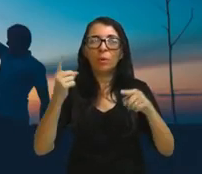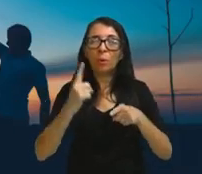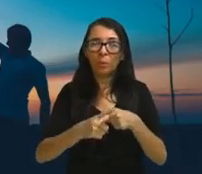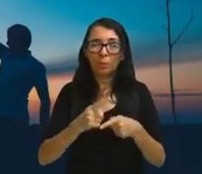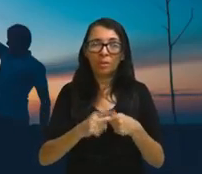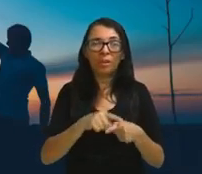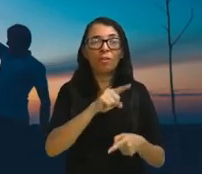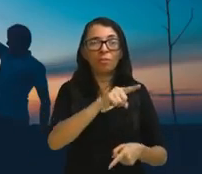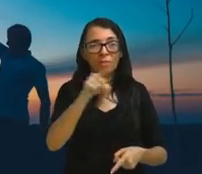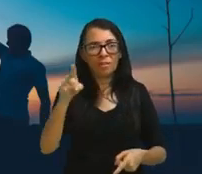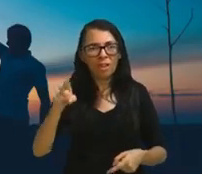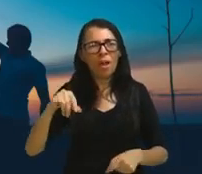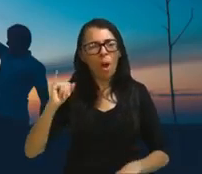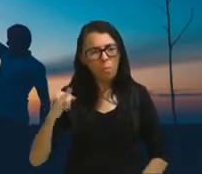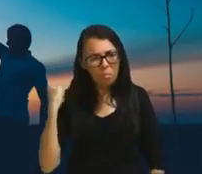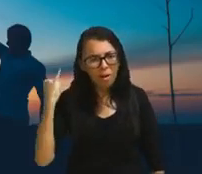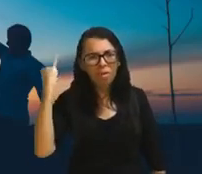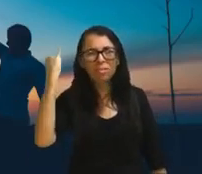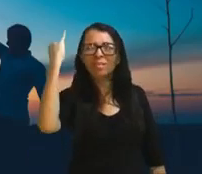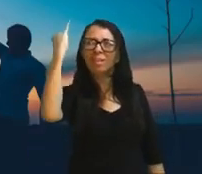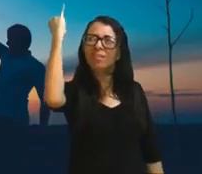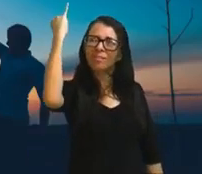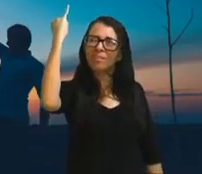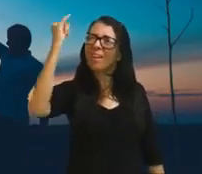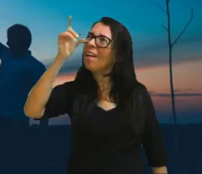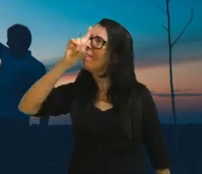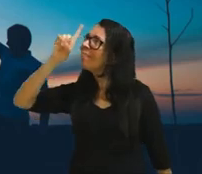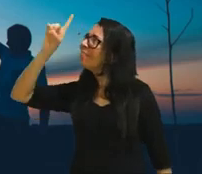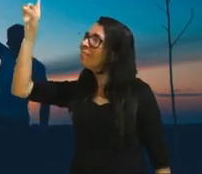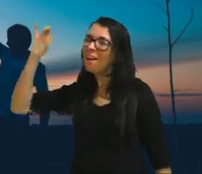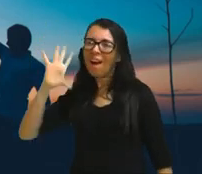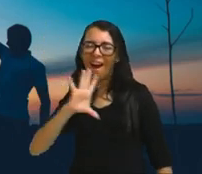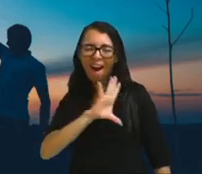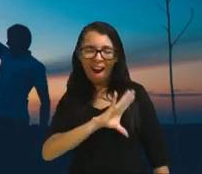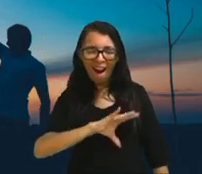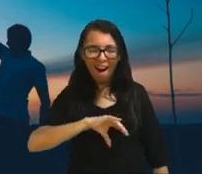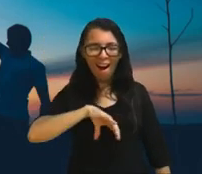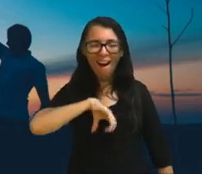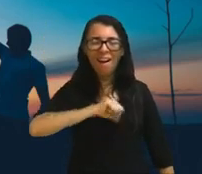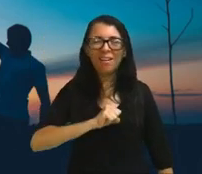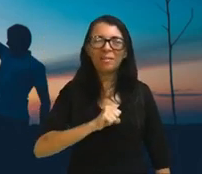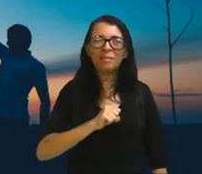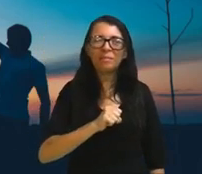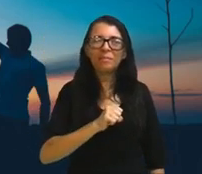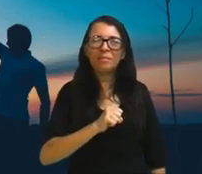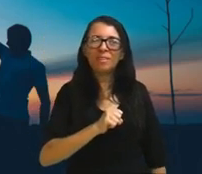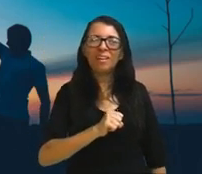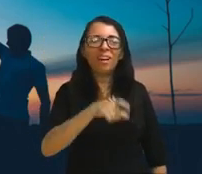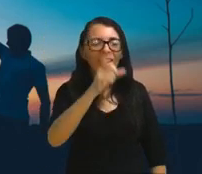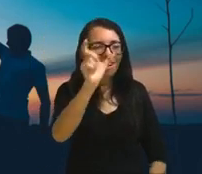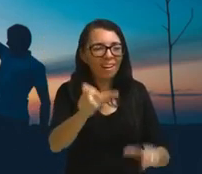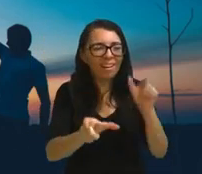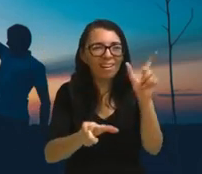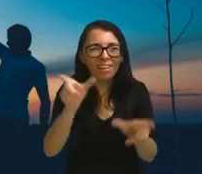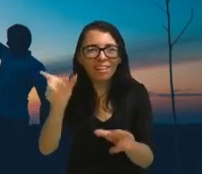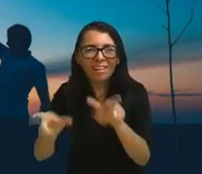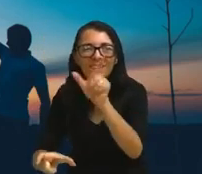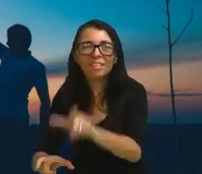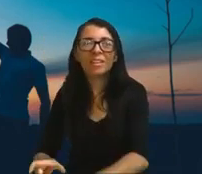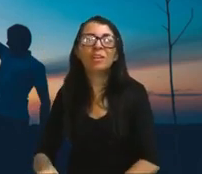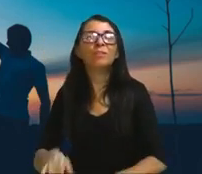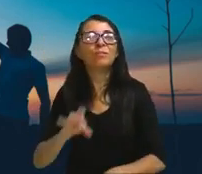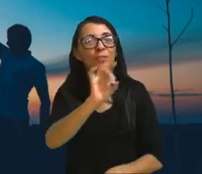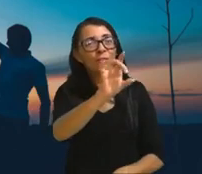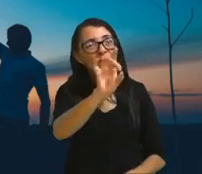Deus abençoe. Vamos dar continuidade à nossa live agora, meditando, ouvindo as instruções da palavra